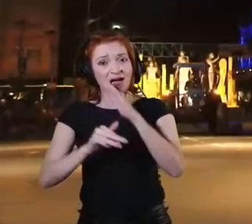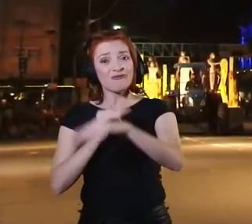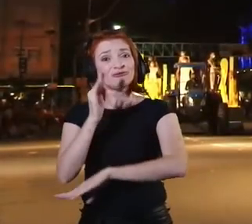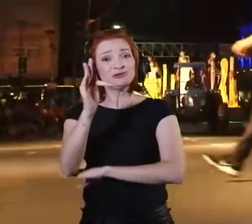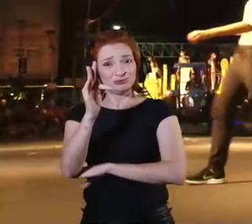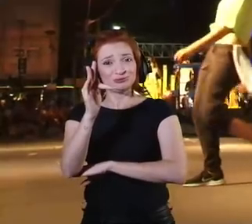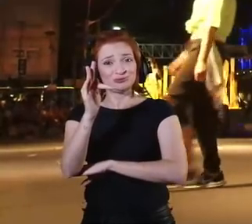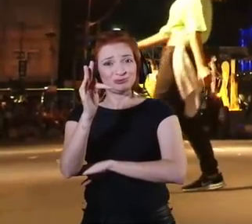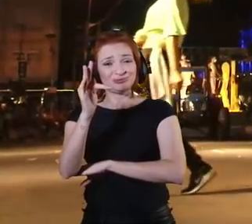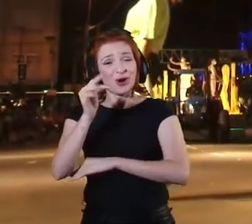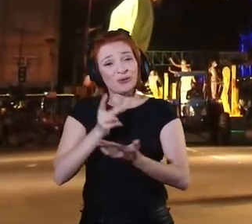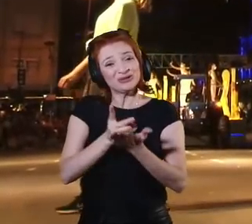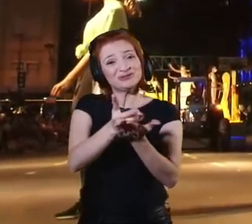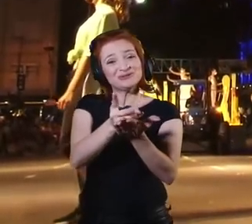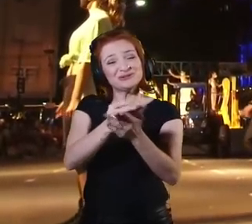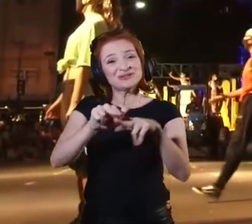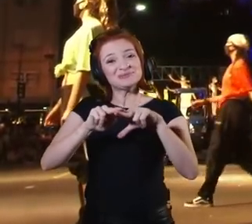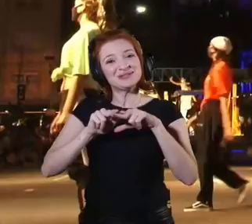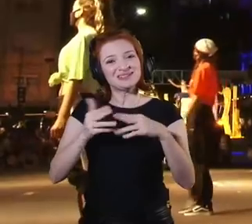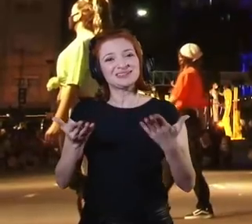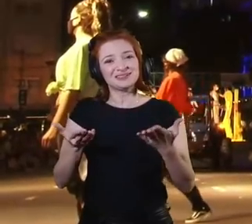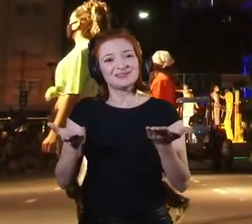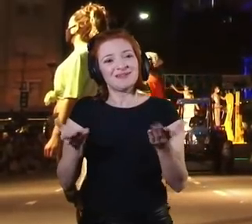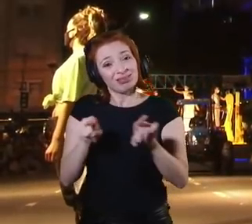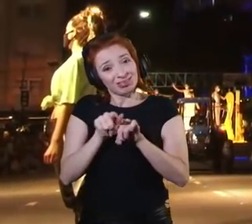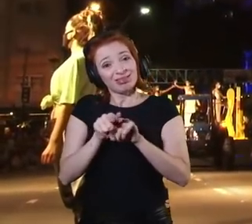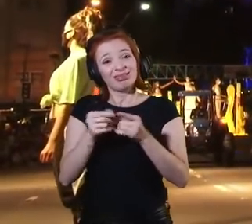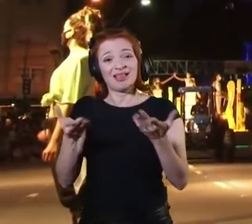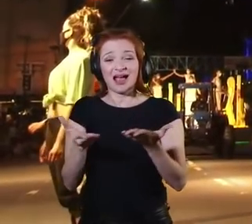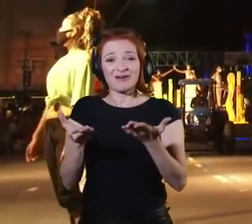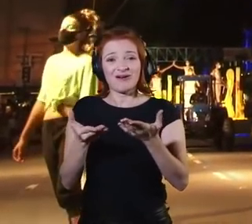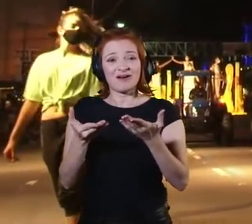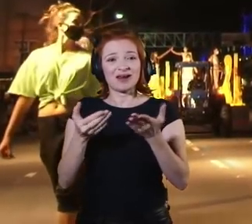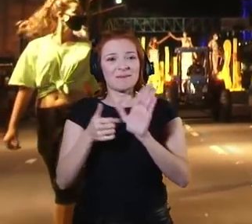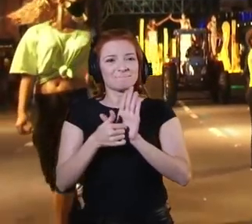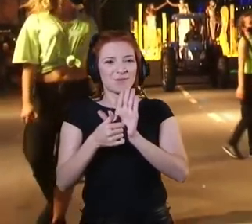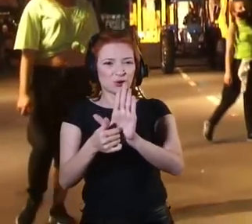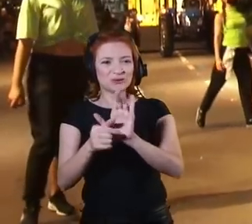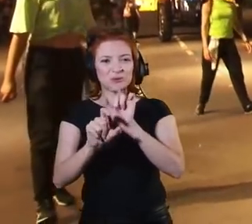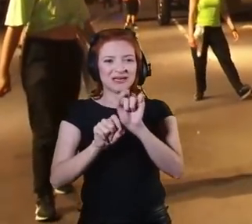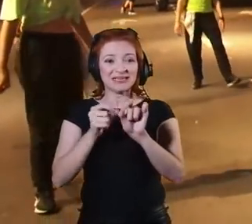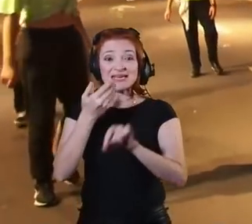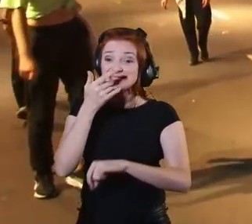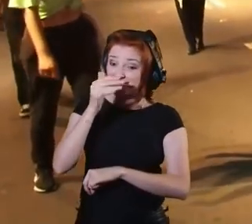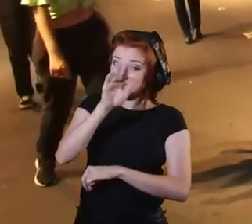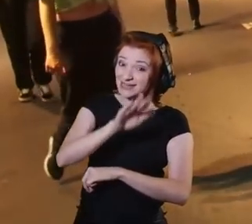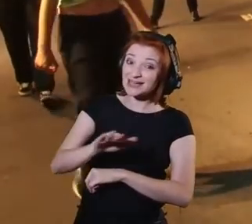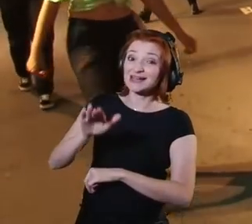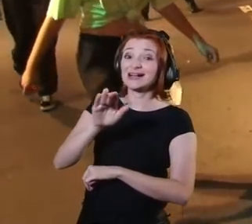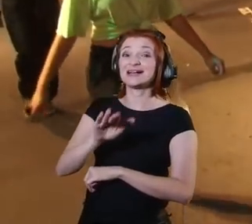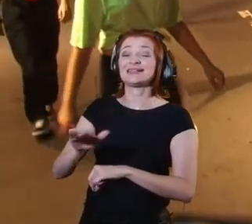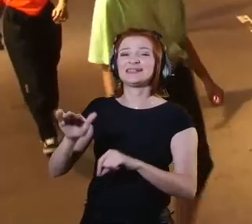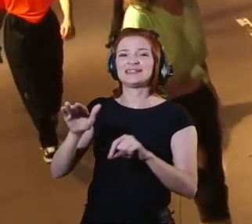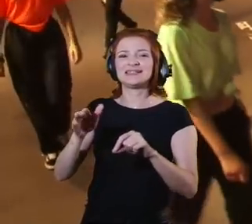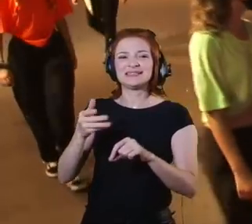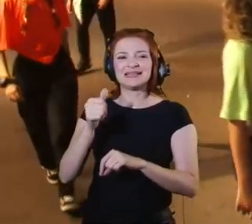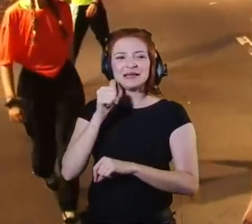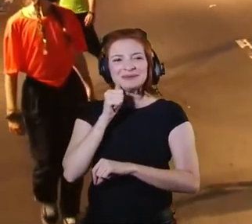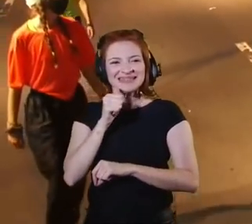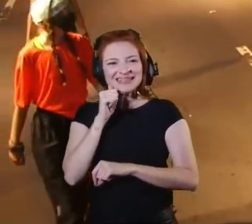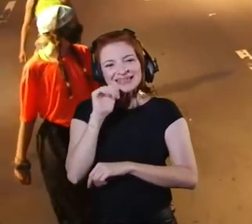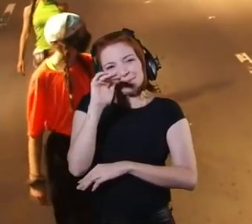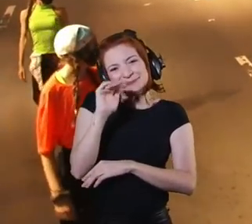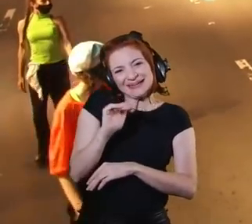a continuidade. Então, por isso que também está sendo retratado aí o final dessa ala, as crianças aí, as